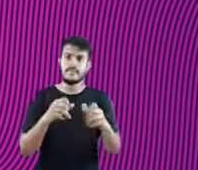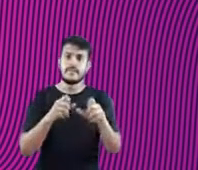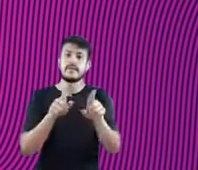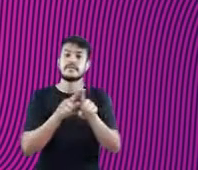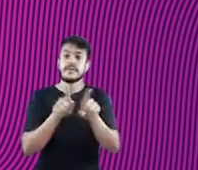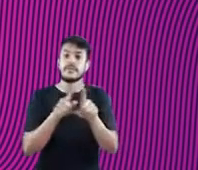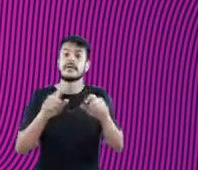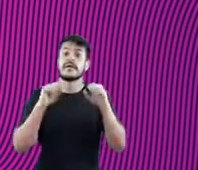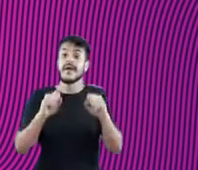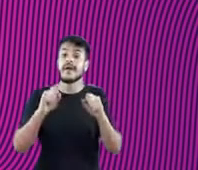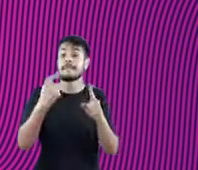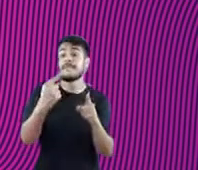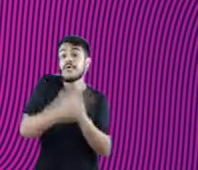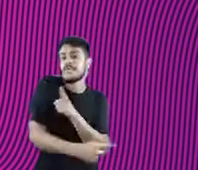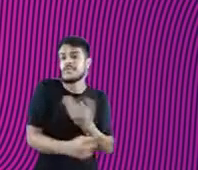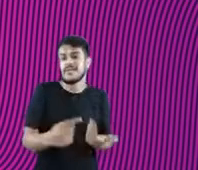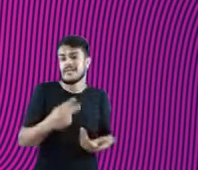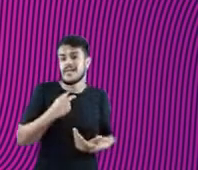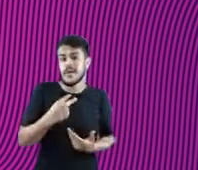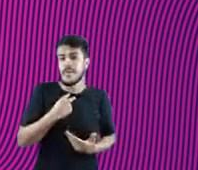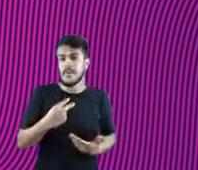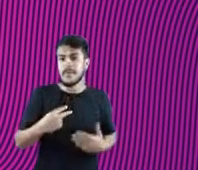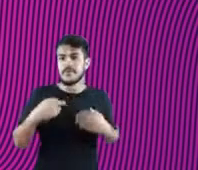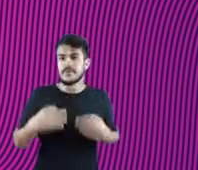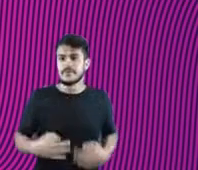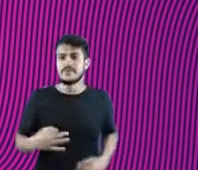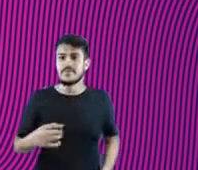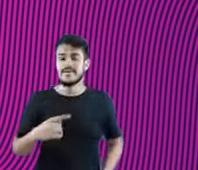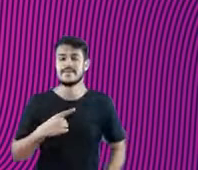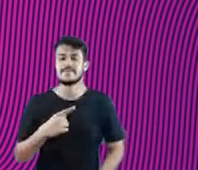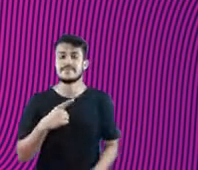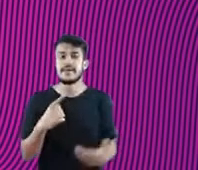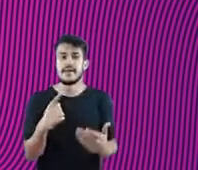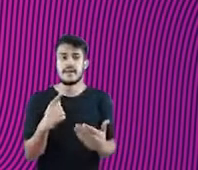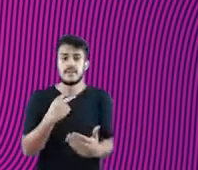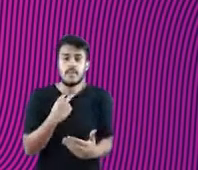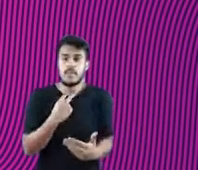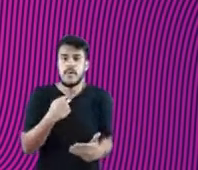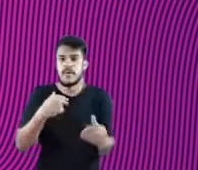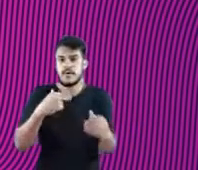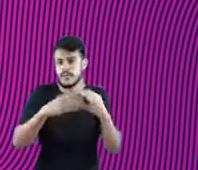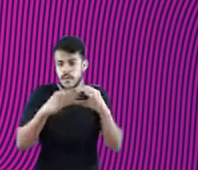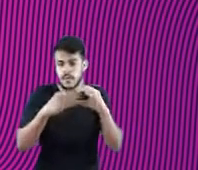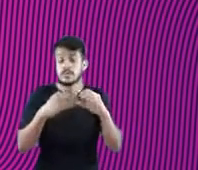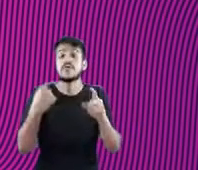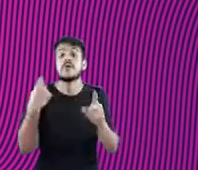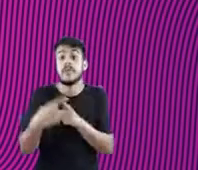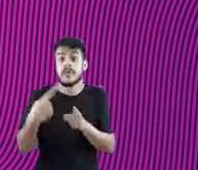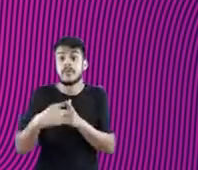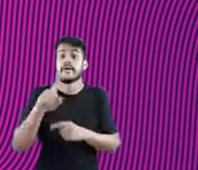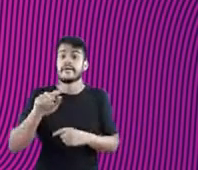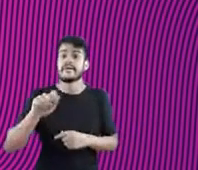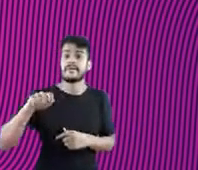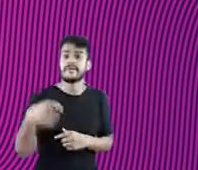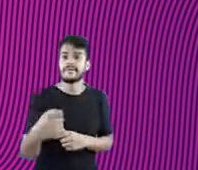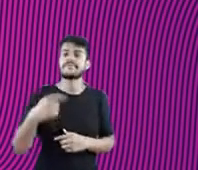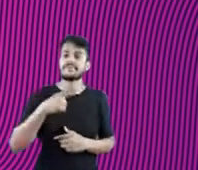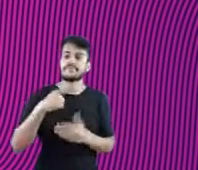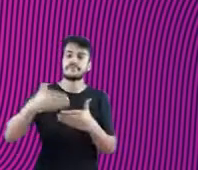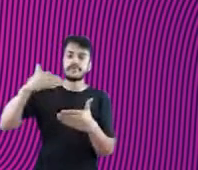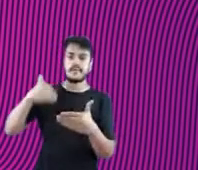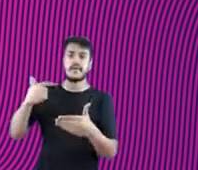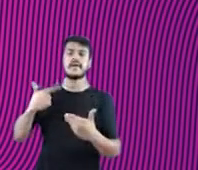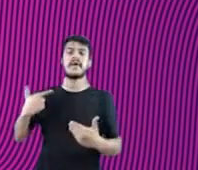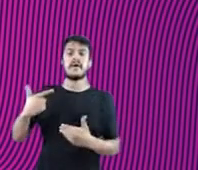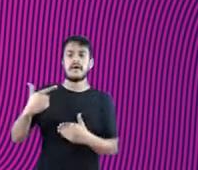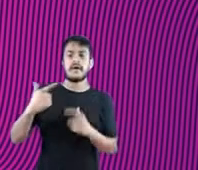proibidas, né? Elas não podem assumir um cargo público, né? Pelo fato de ter tido um câncer de mama,